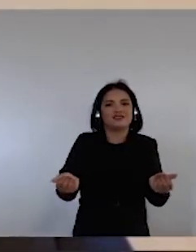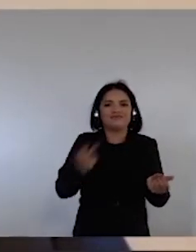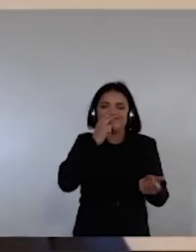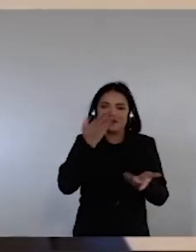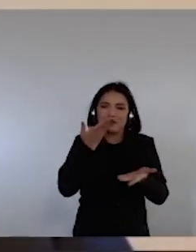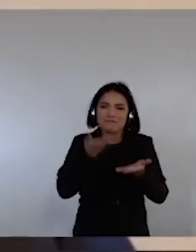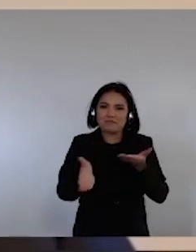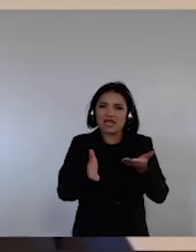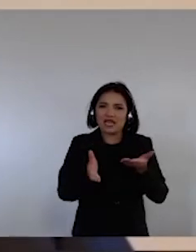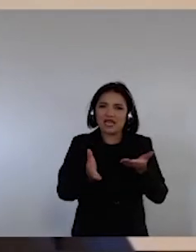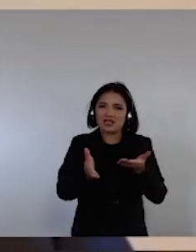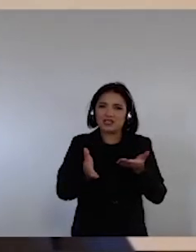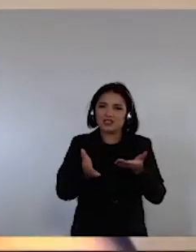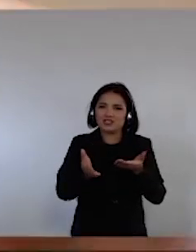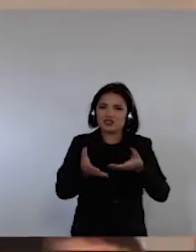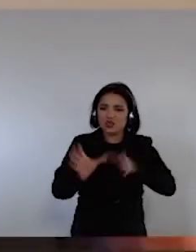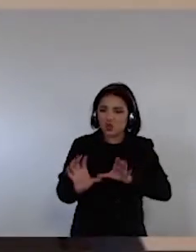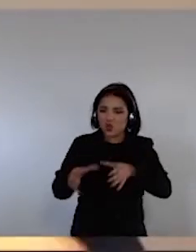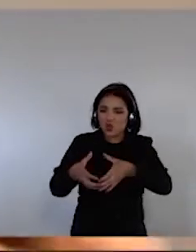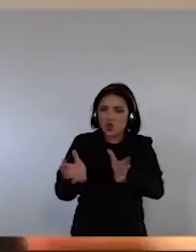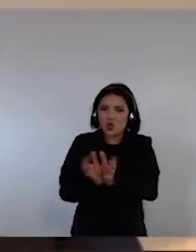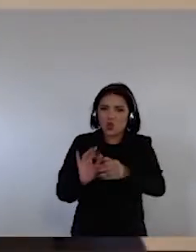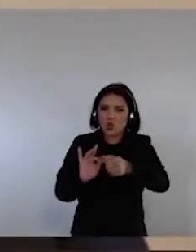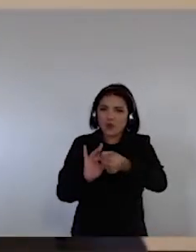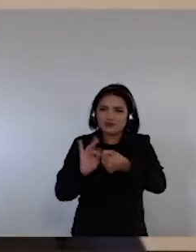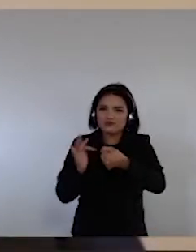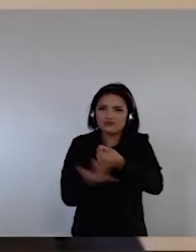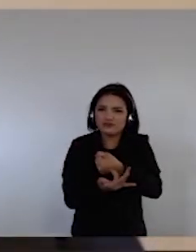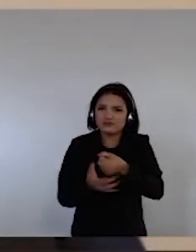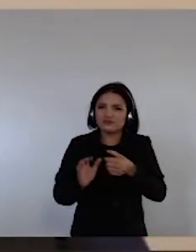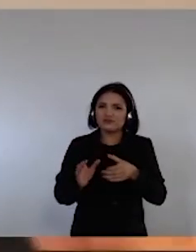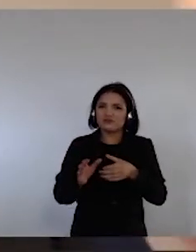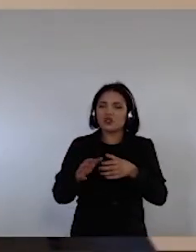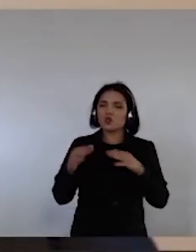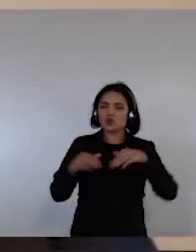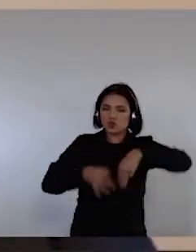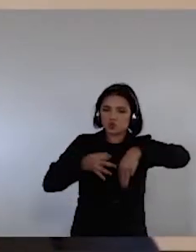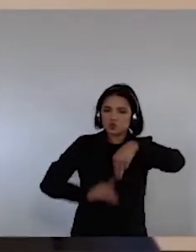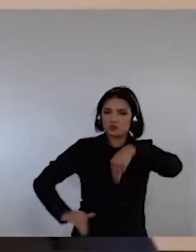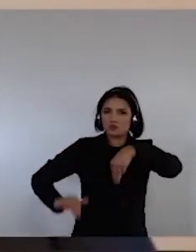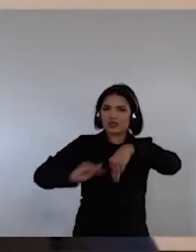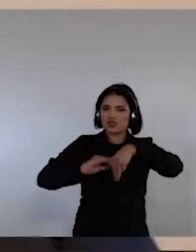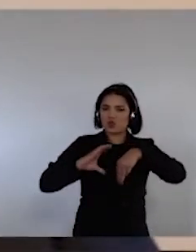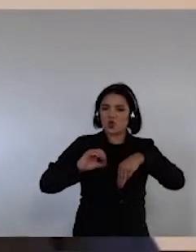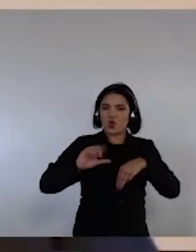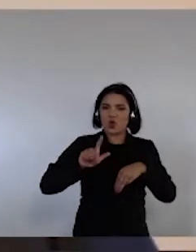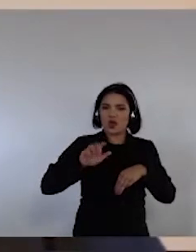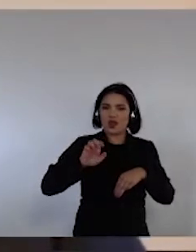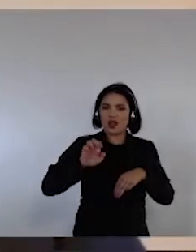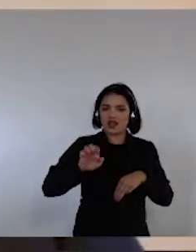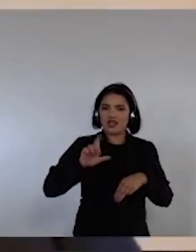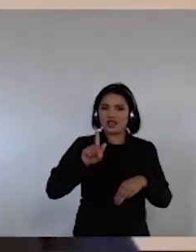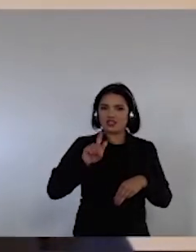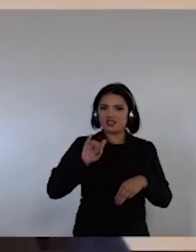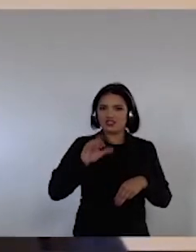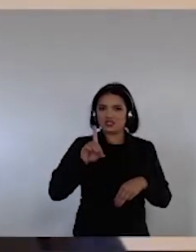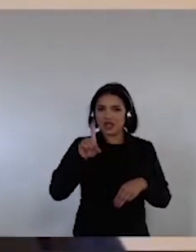que são numerus clausus, no Código de Processo Civil, criou mais uma hipótese, que é a hipótese